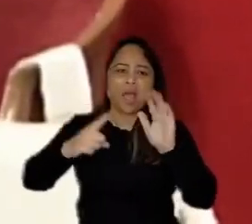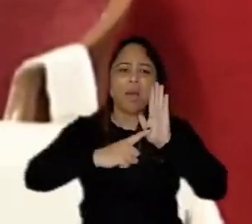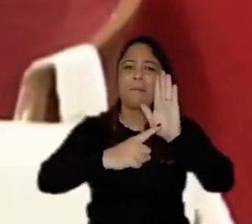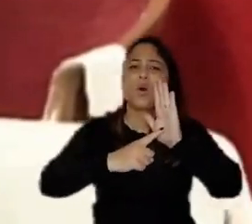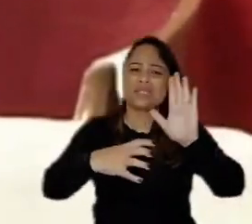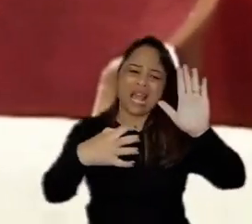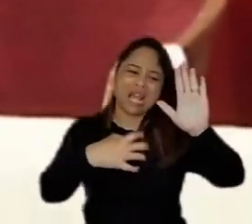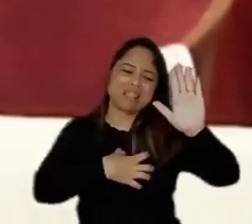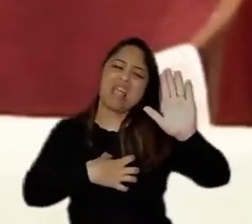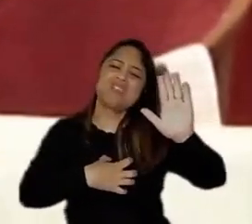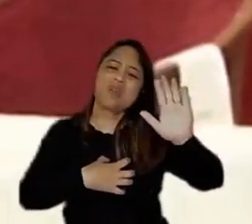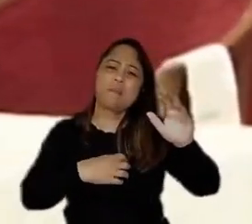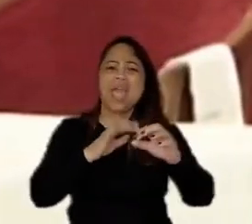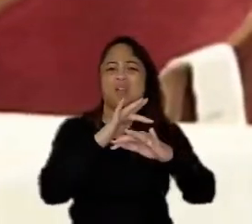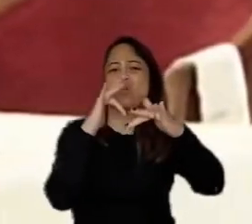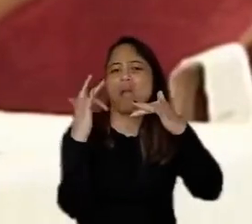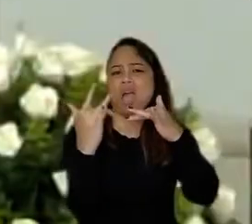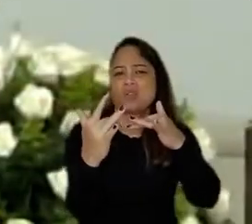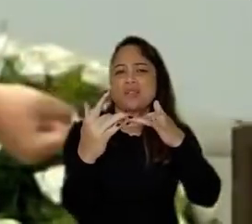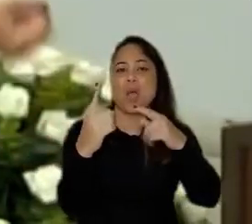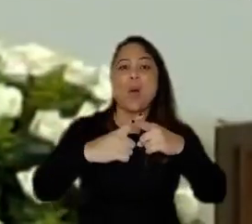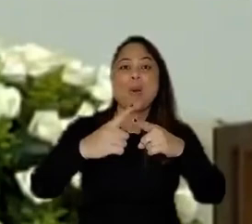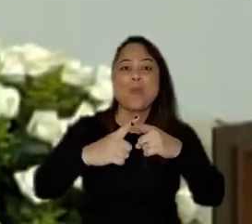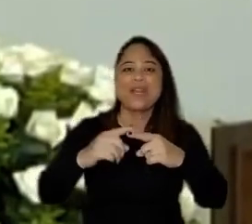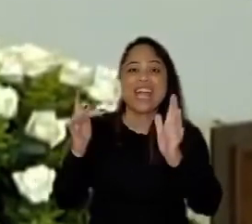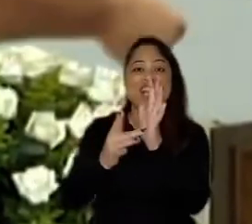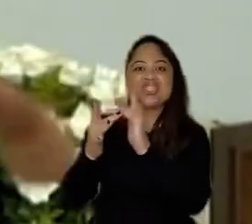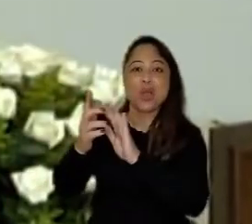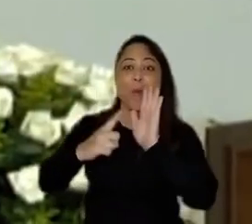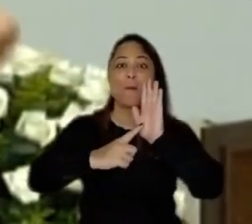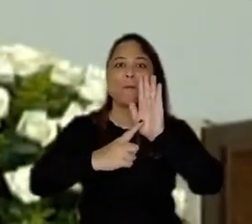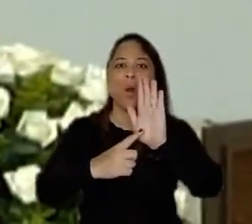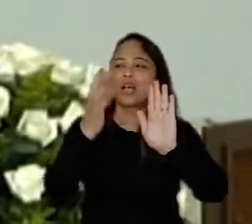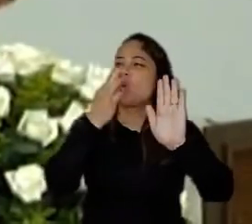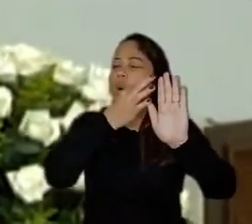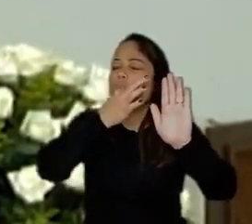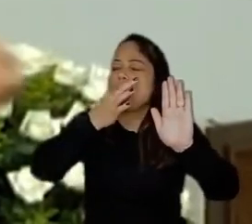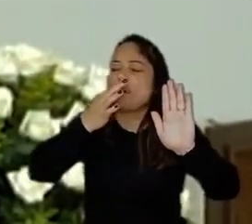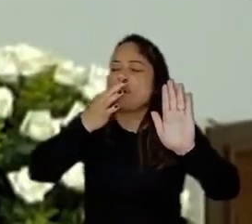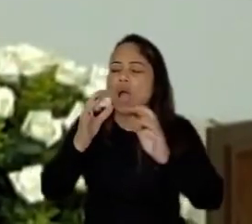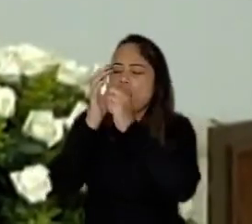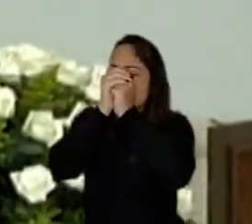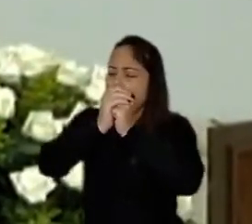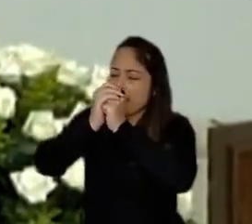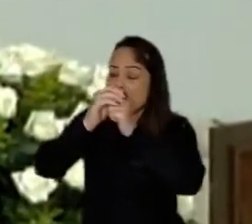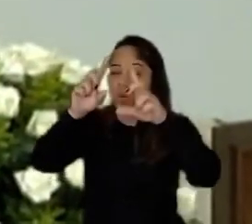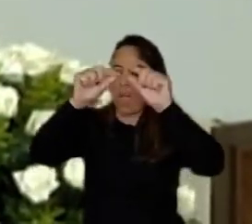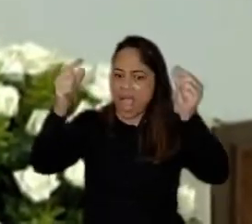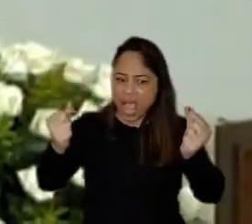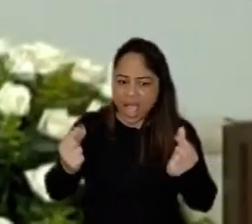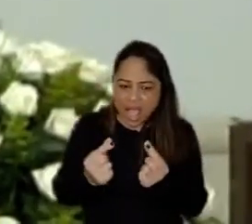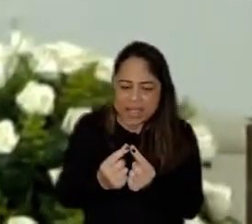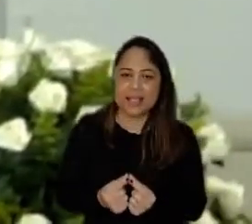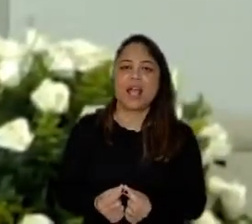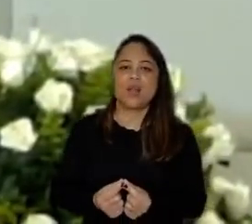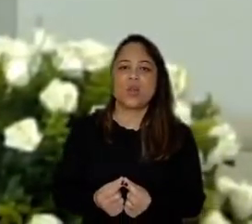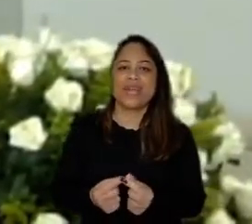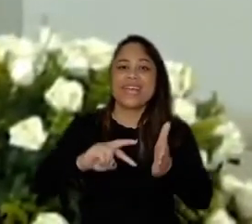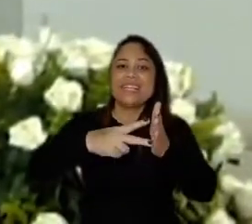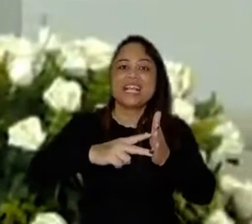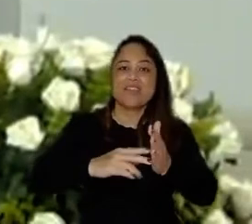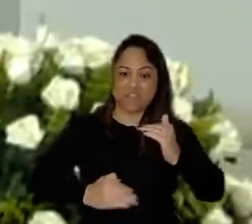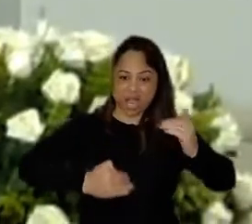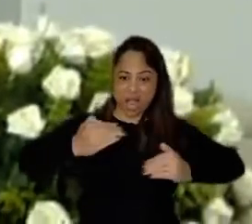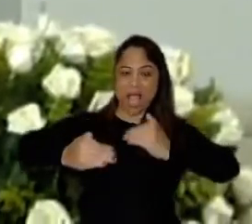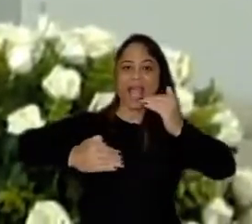demonstrar sentimento. Ele demonstra na comunhão, é na adoração, é na Eucaristia, é no rosário. Isso é maturidade espiritual,